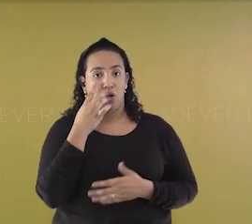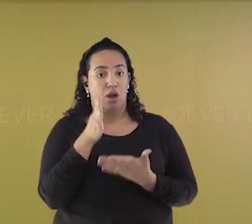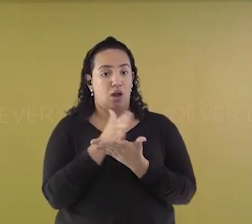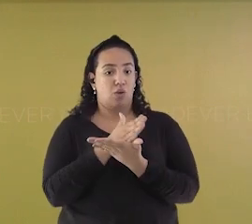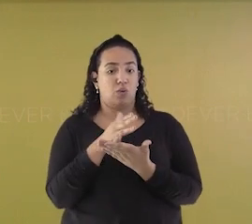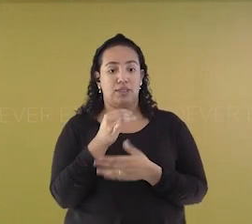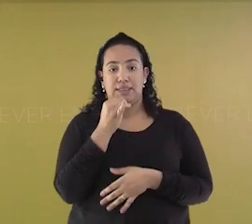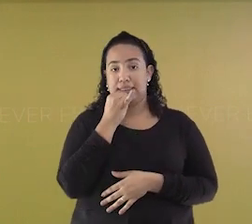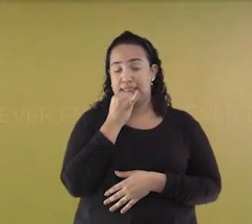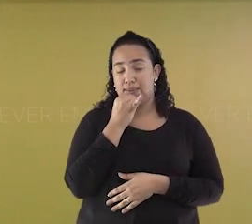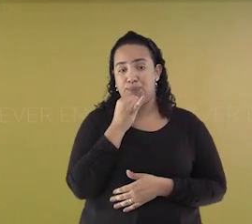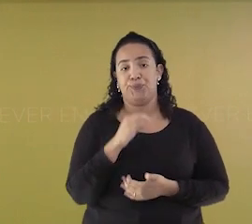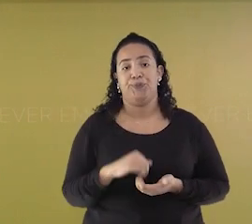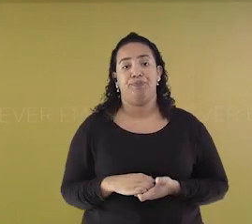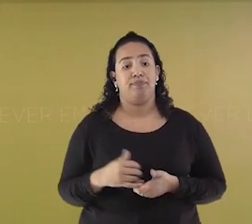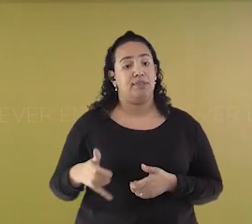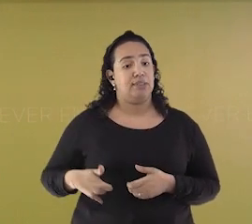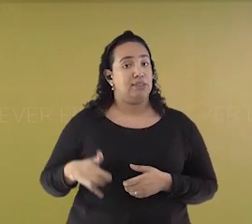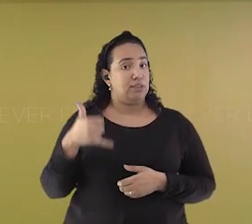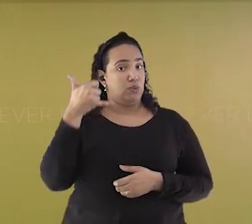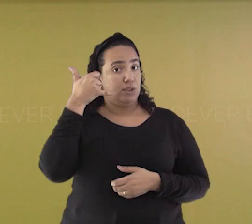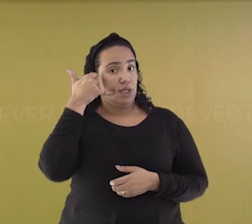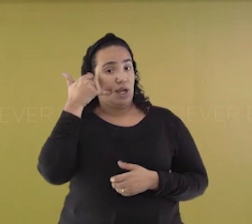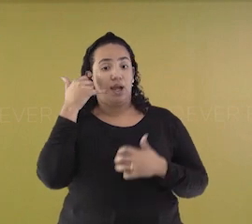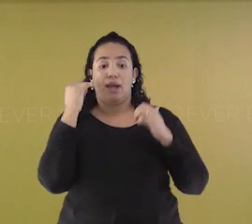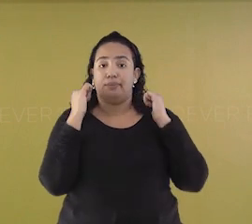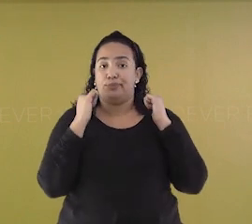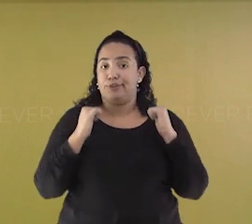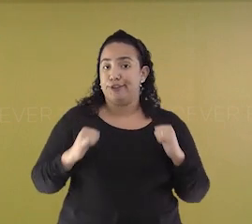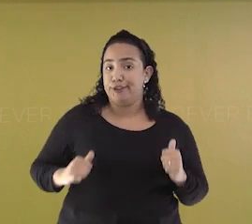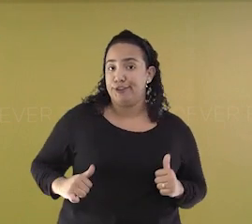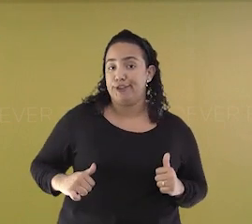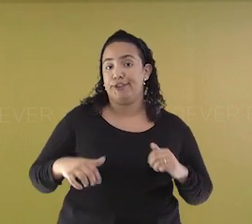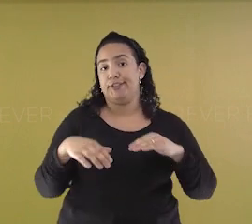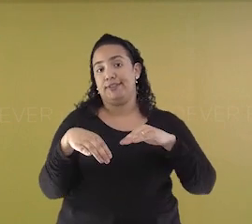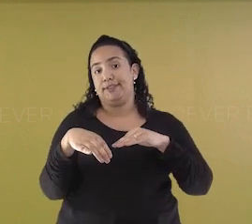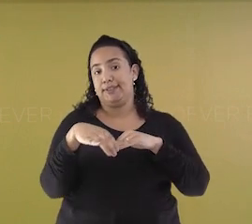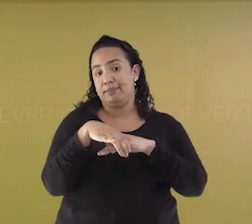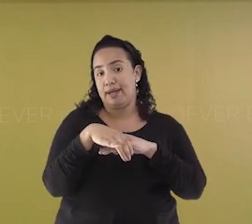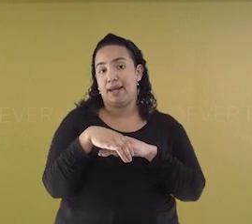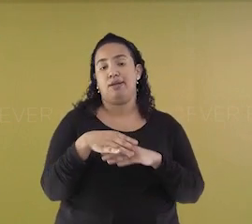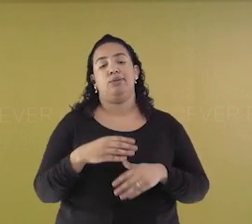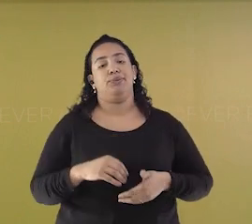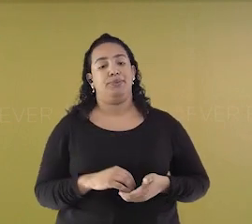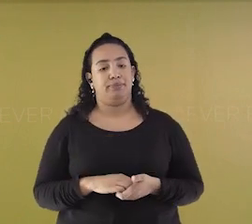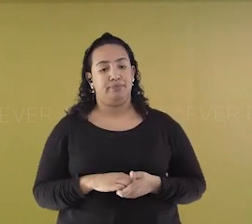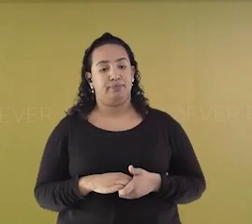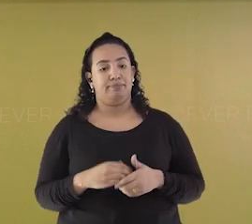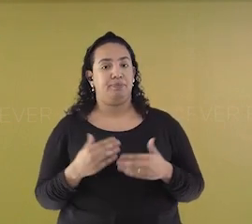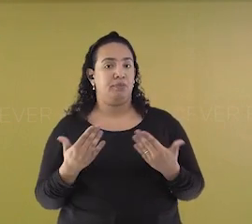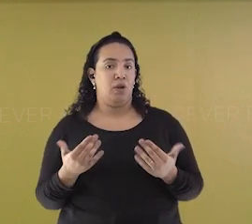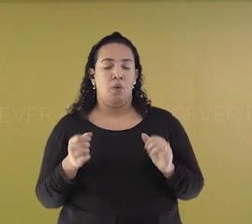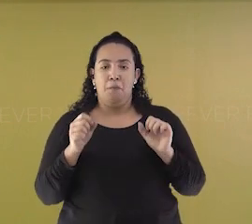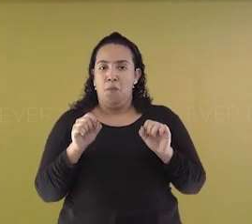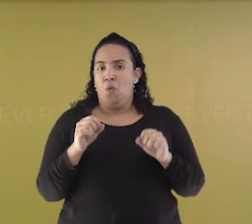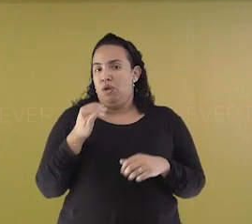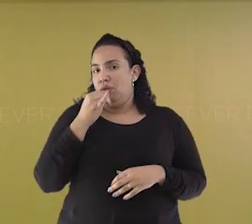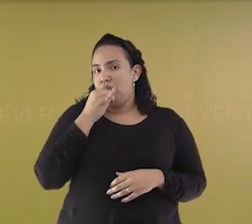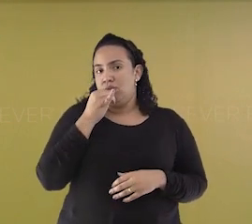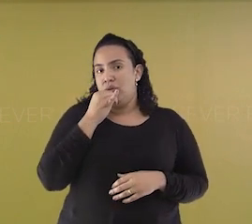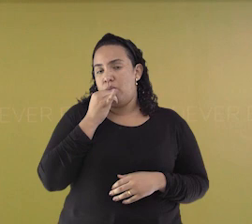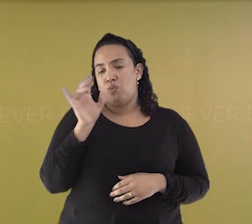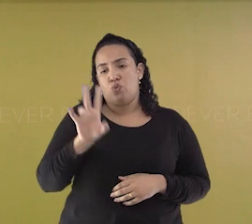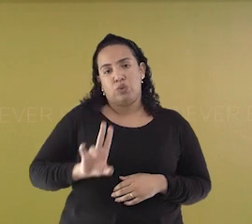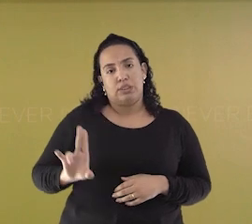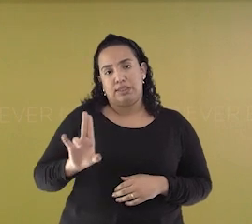aqui alguns exemplos, como celular, mochila, tênis. São itens